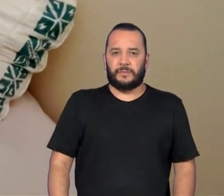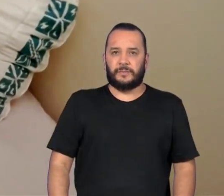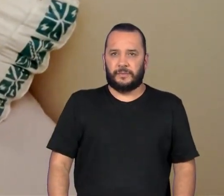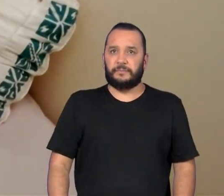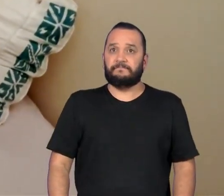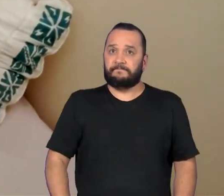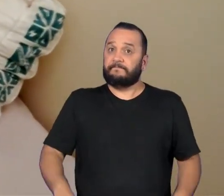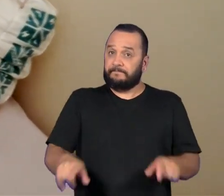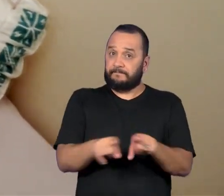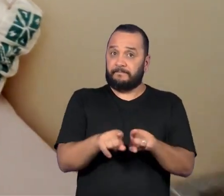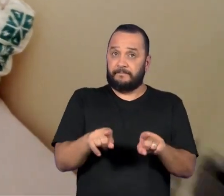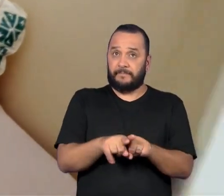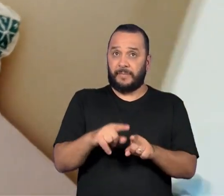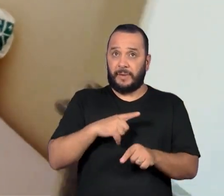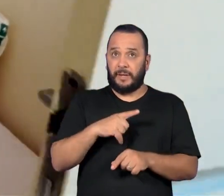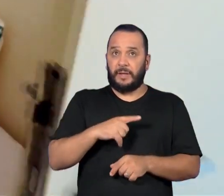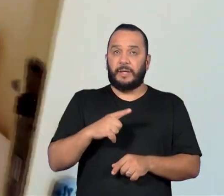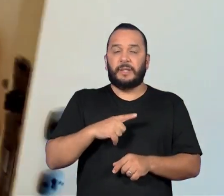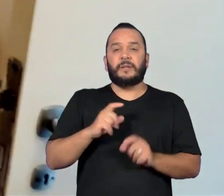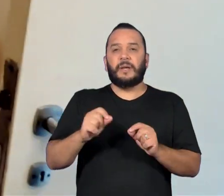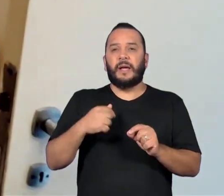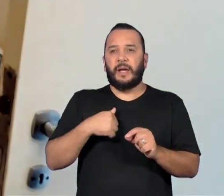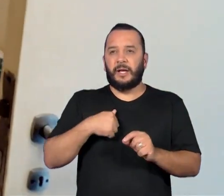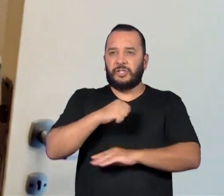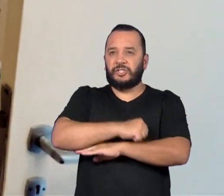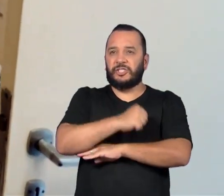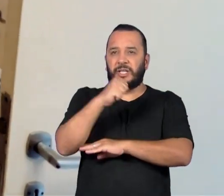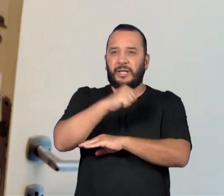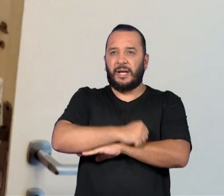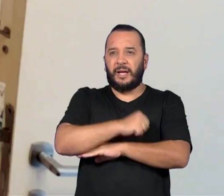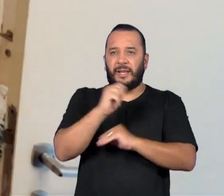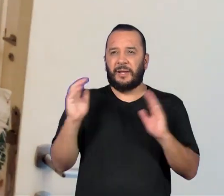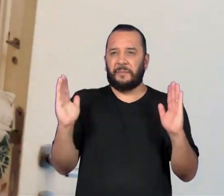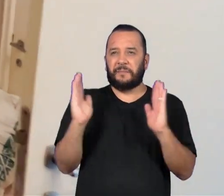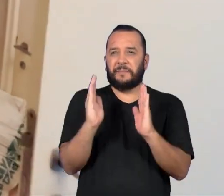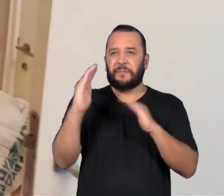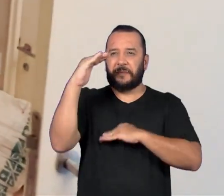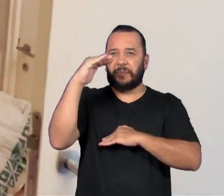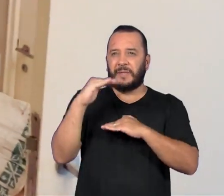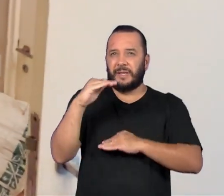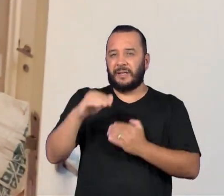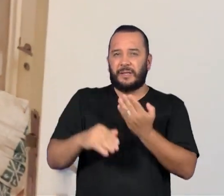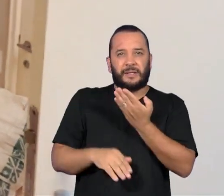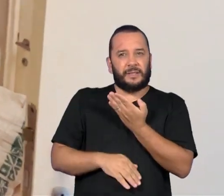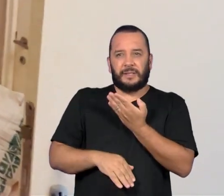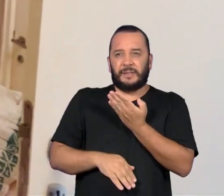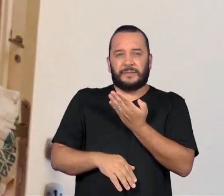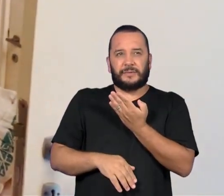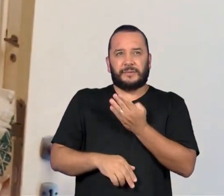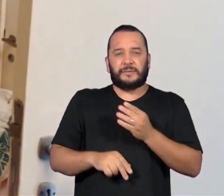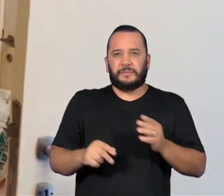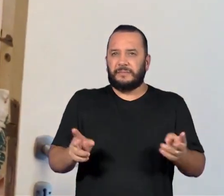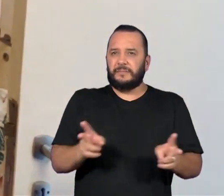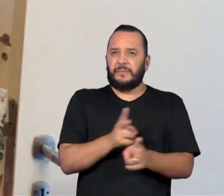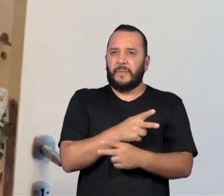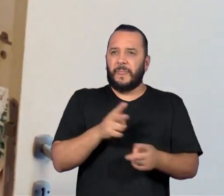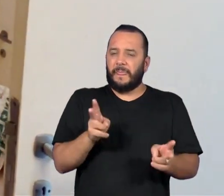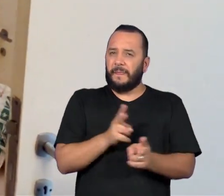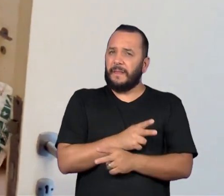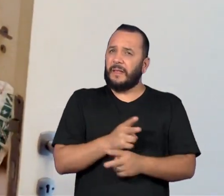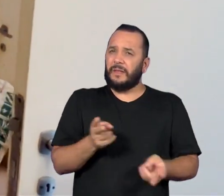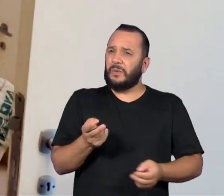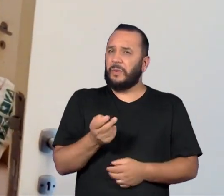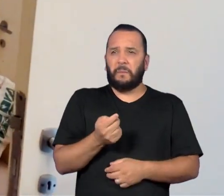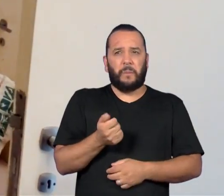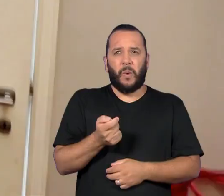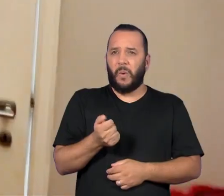A gente pode ver uma janela super pequena, que não circula, né, não faz a ventilação cruzada